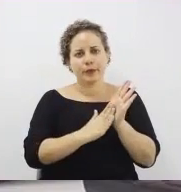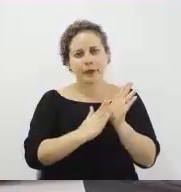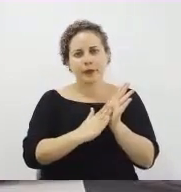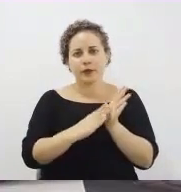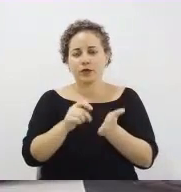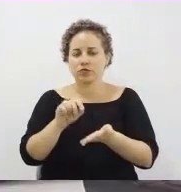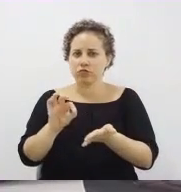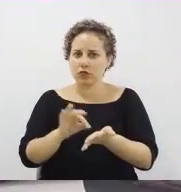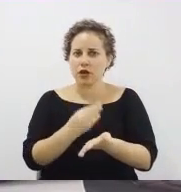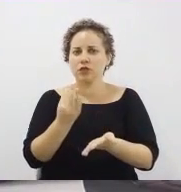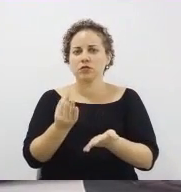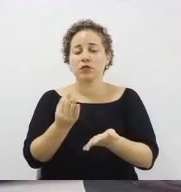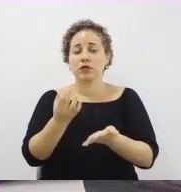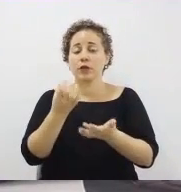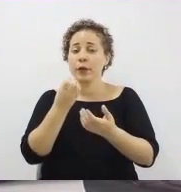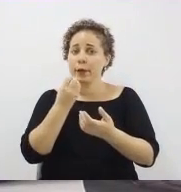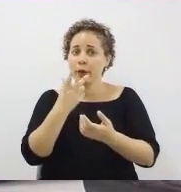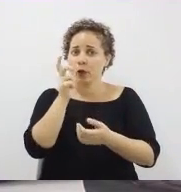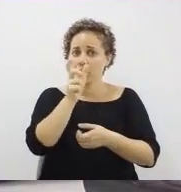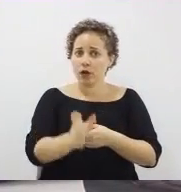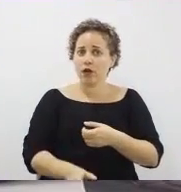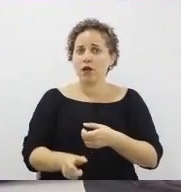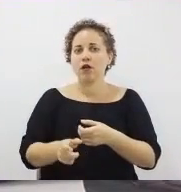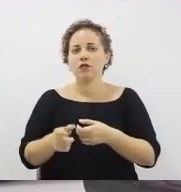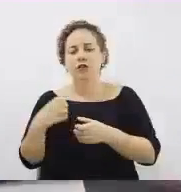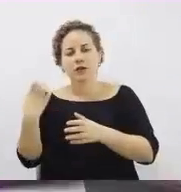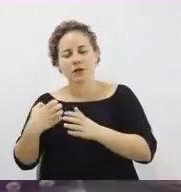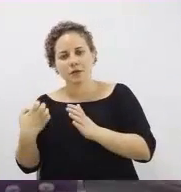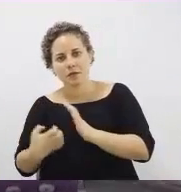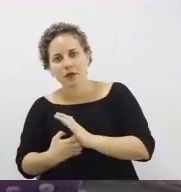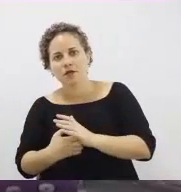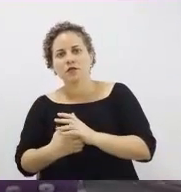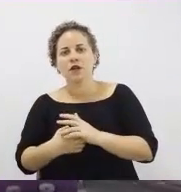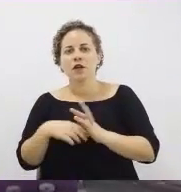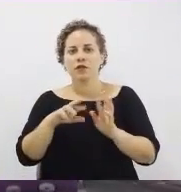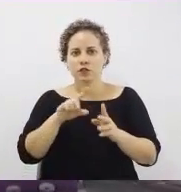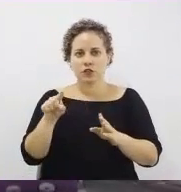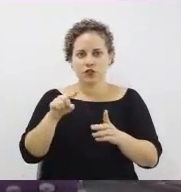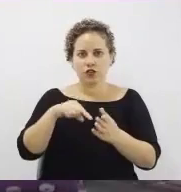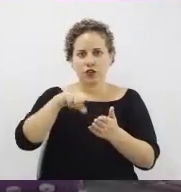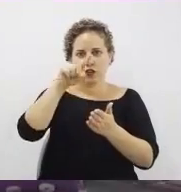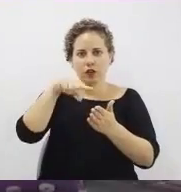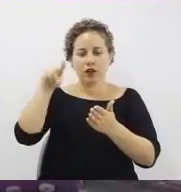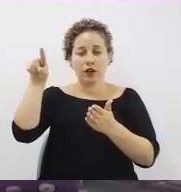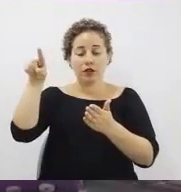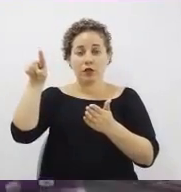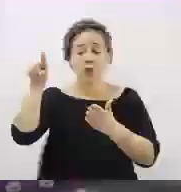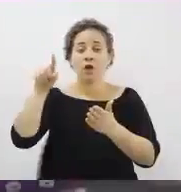vantagens para ambos os lados. Vemos aqui a diferença do gráfico de